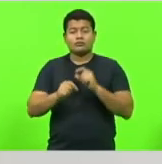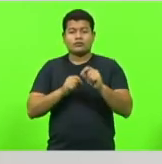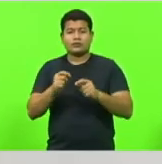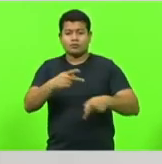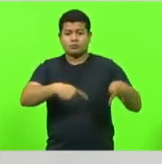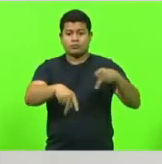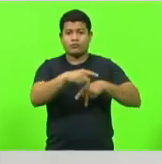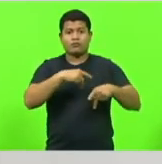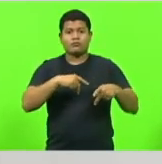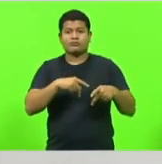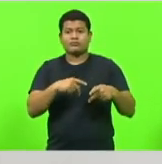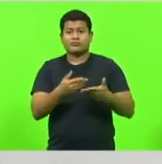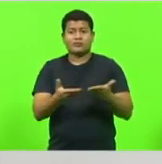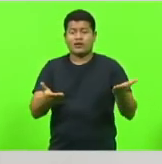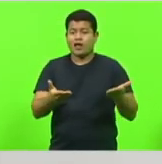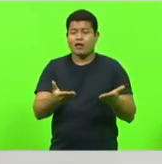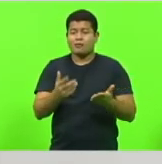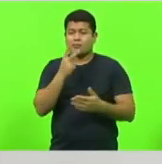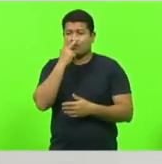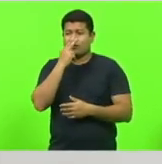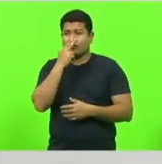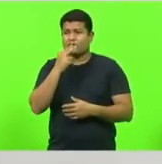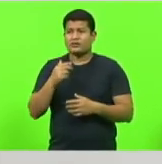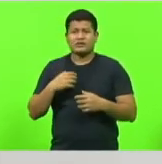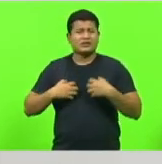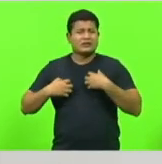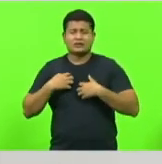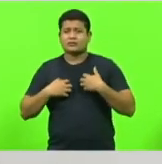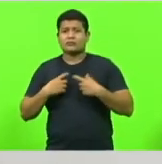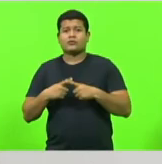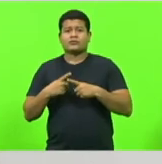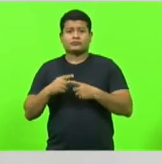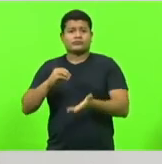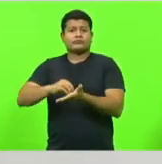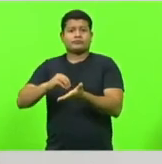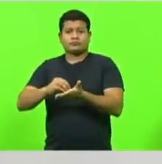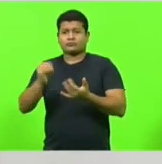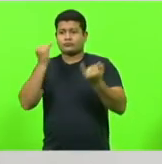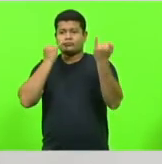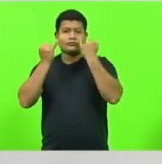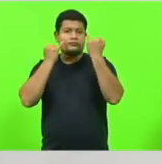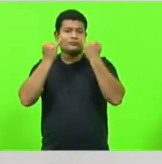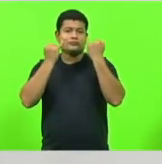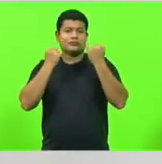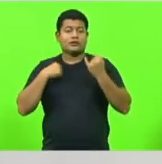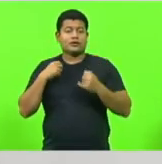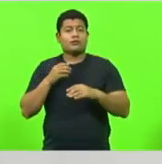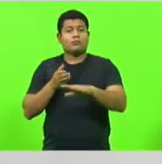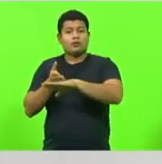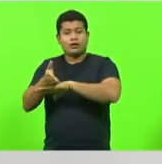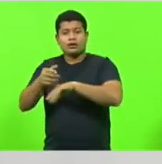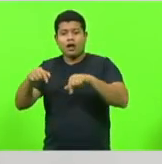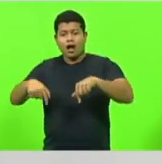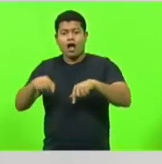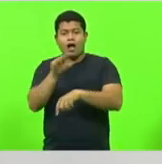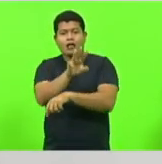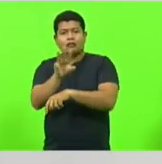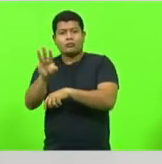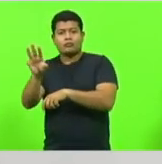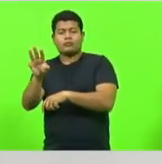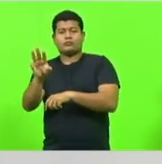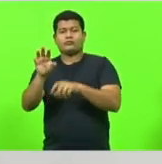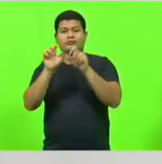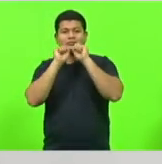falta de informação. Você pode entrar aqui no portal da transparência da Assembleia Legislativa do Estado de Santa